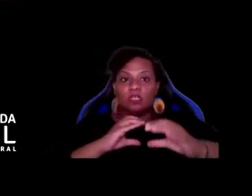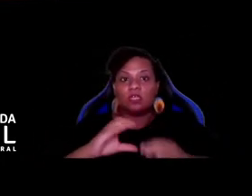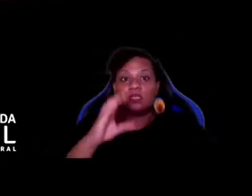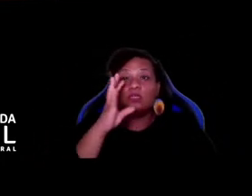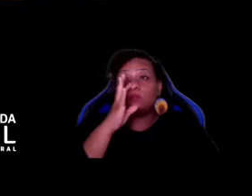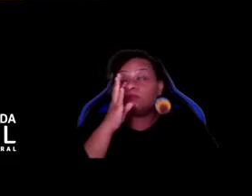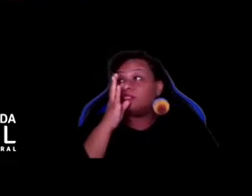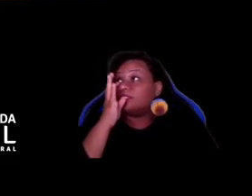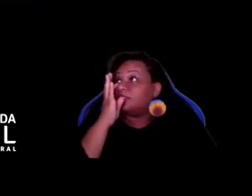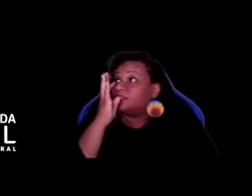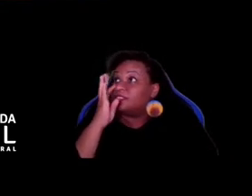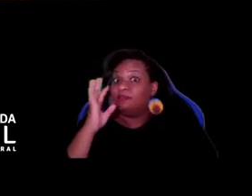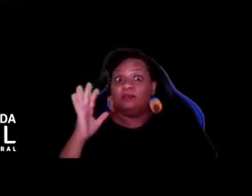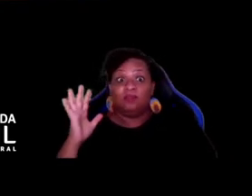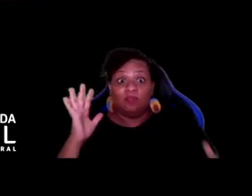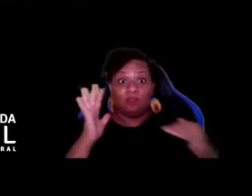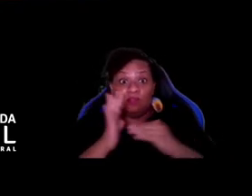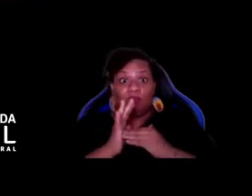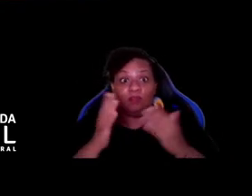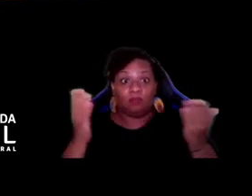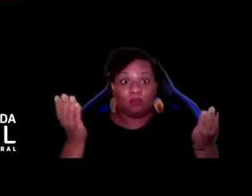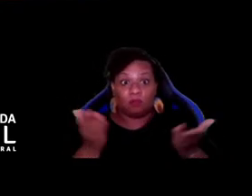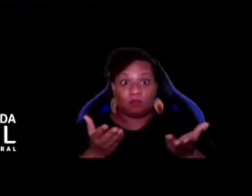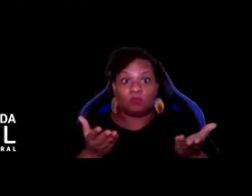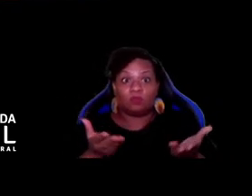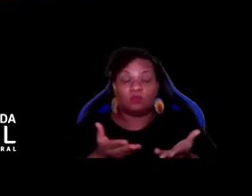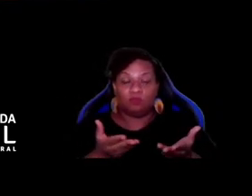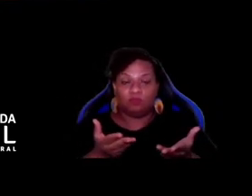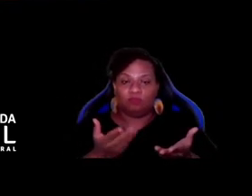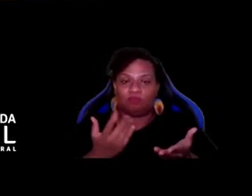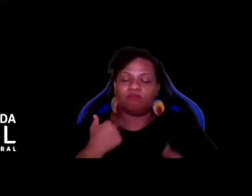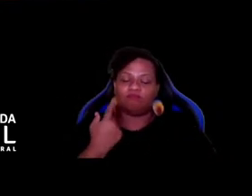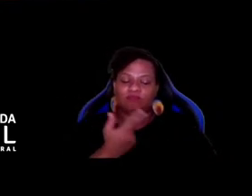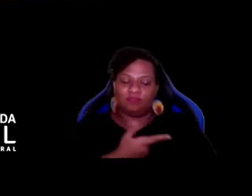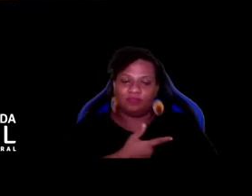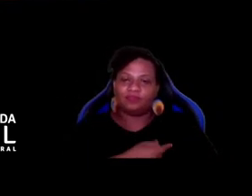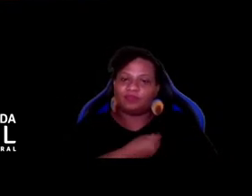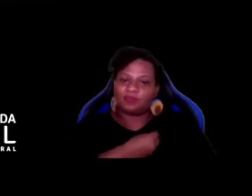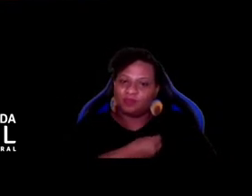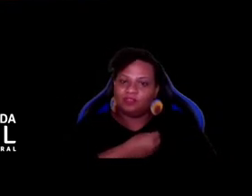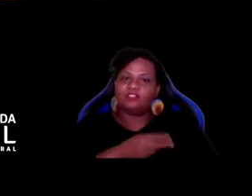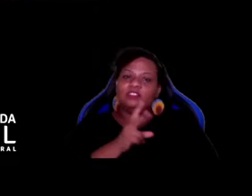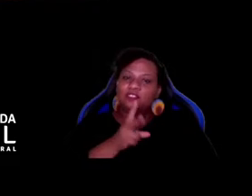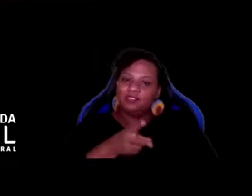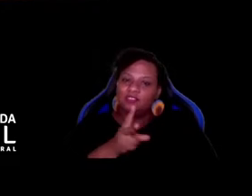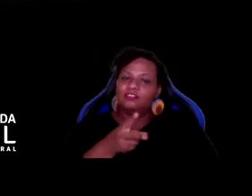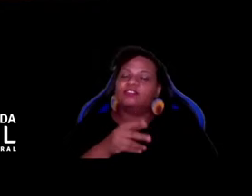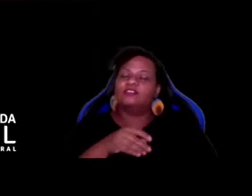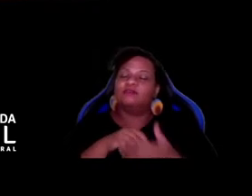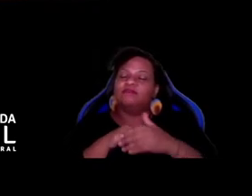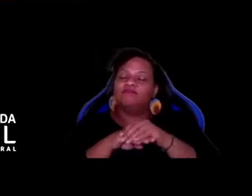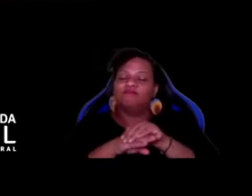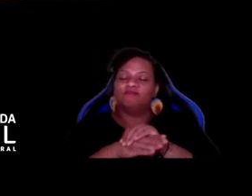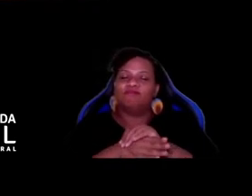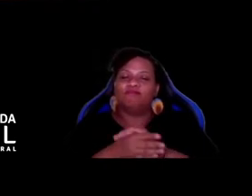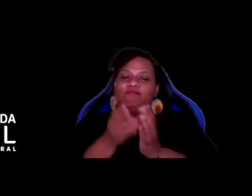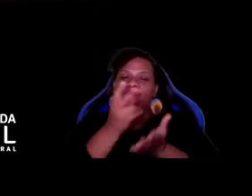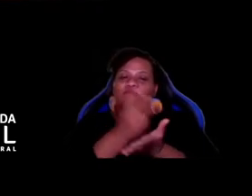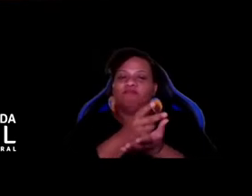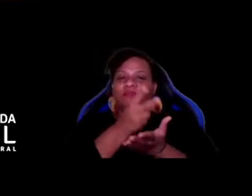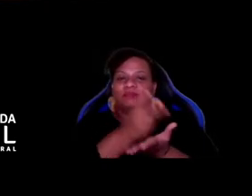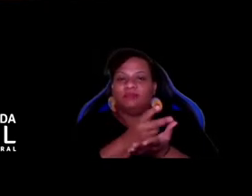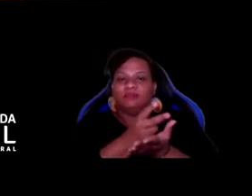hoje, nós preservamos esses costumes, e o caráter que